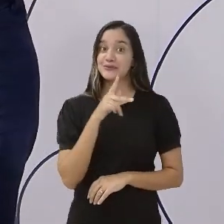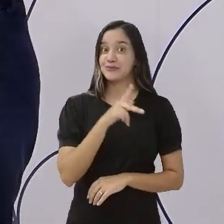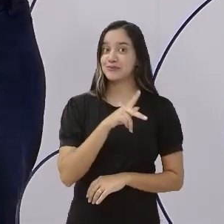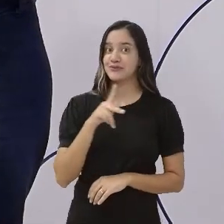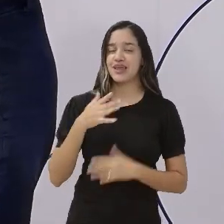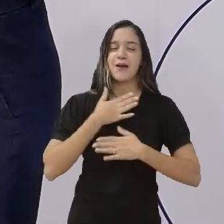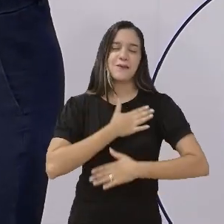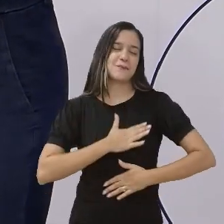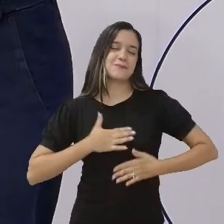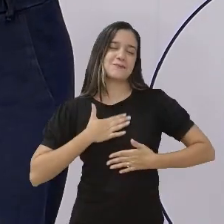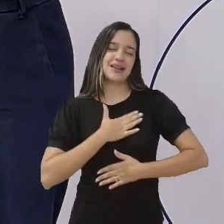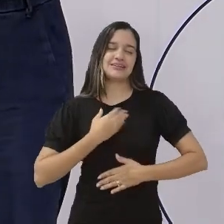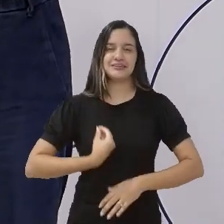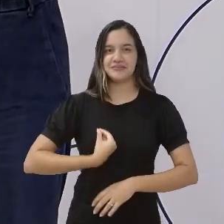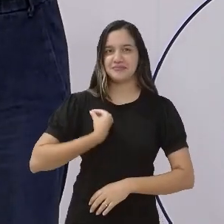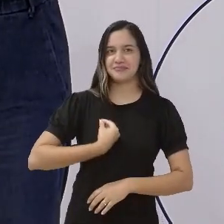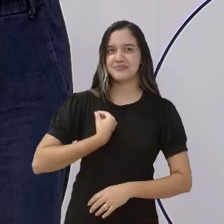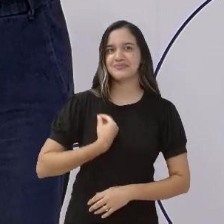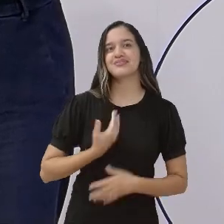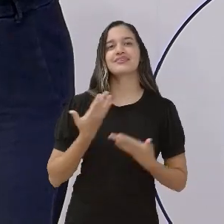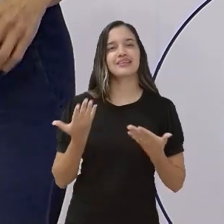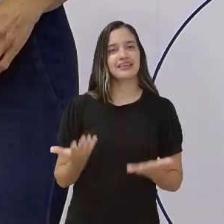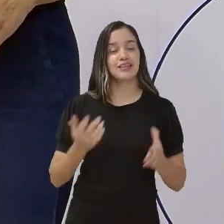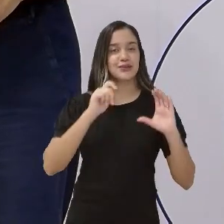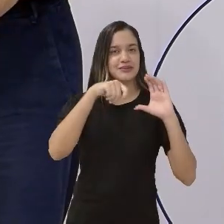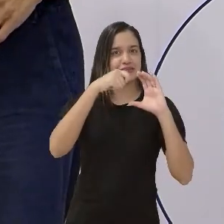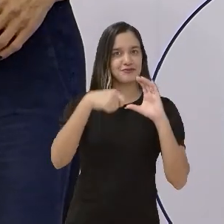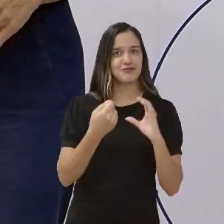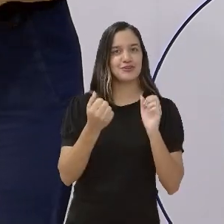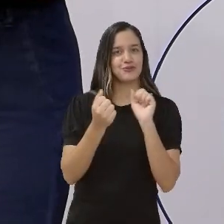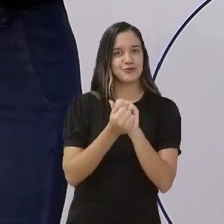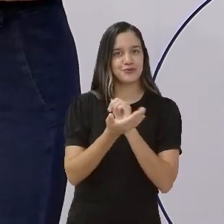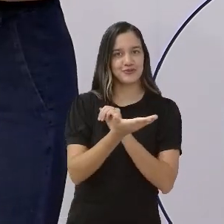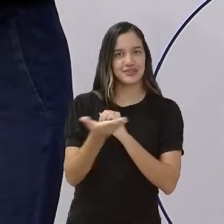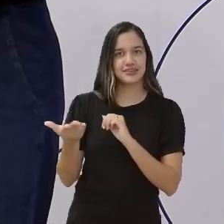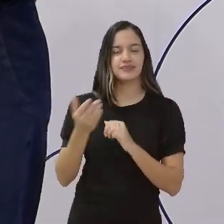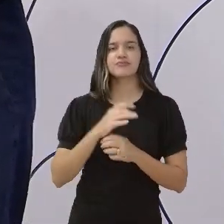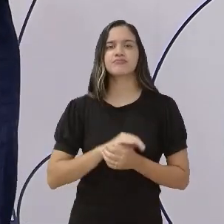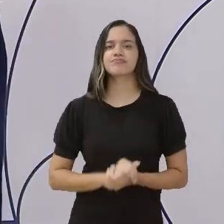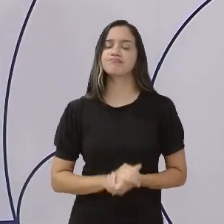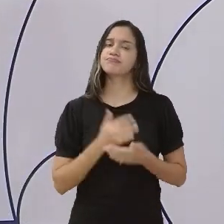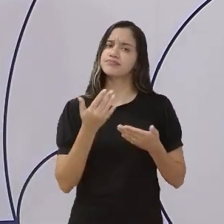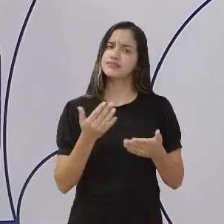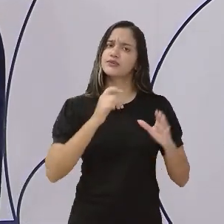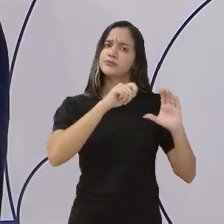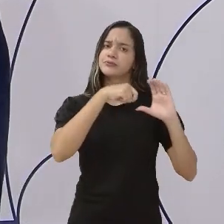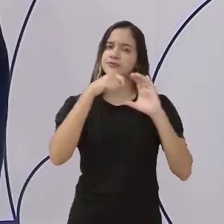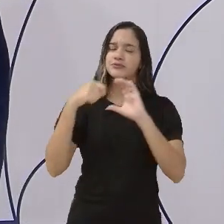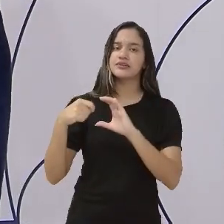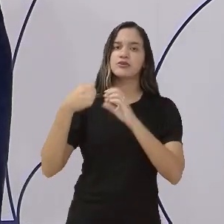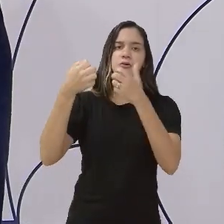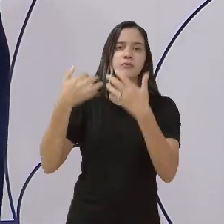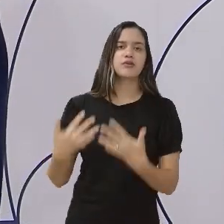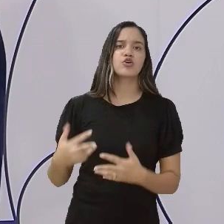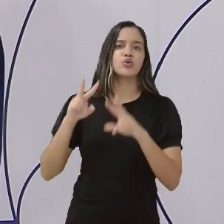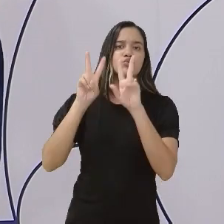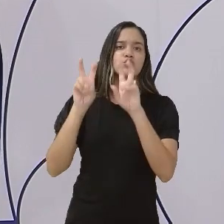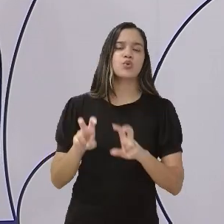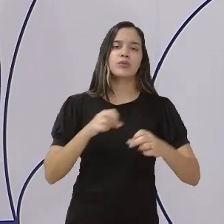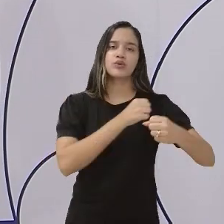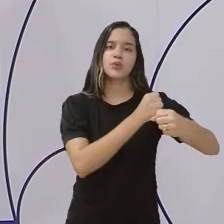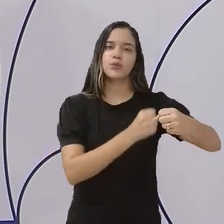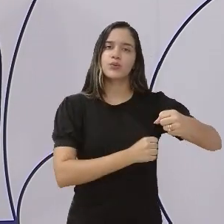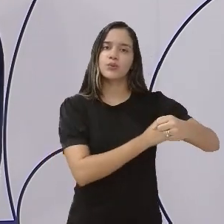É um prazer, viu, Emília, estar aqui neste episódio com vocês. Isso, e nesse episódio que falou sobre a